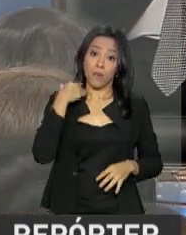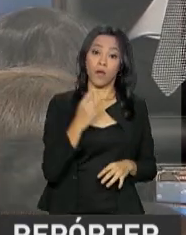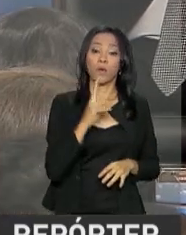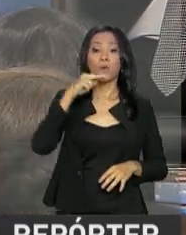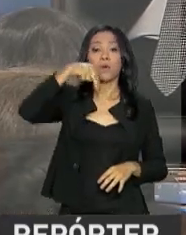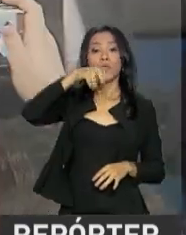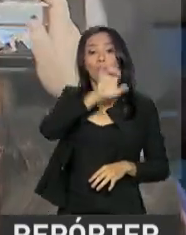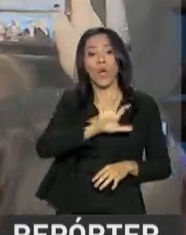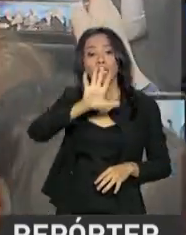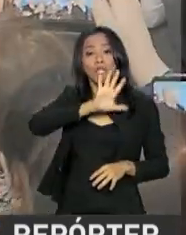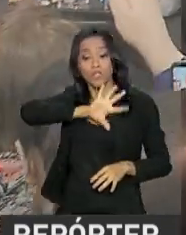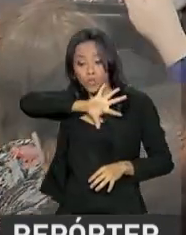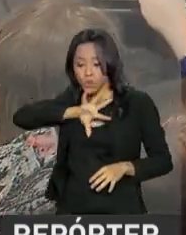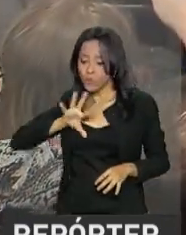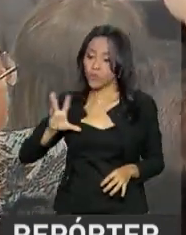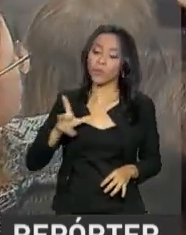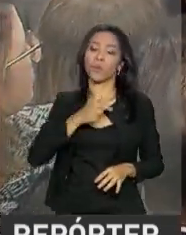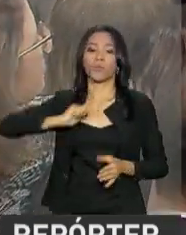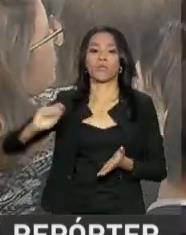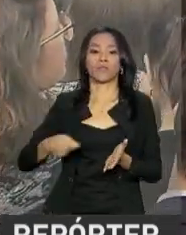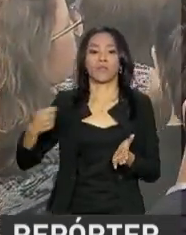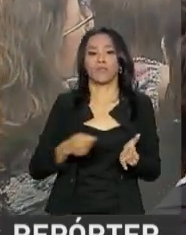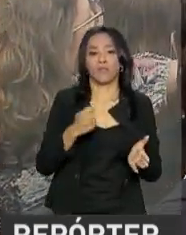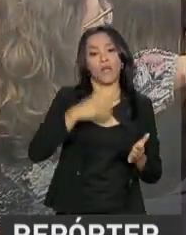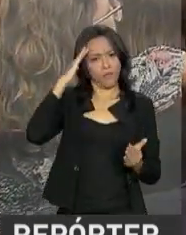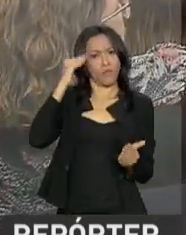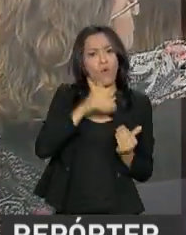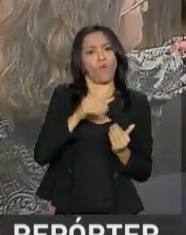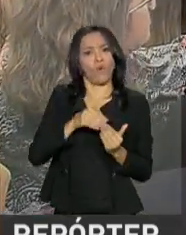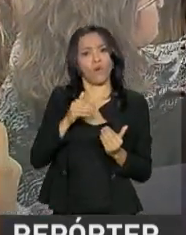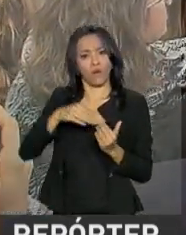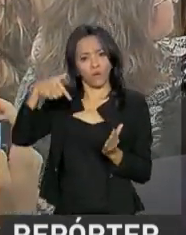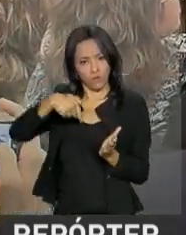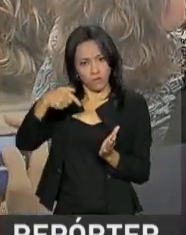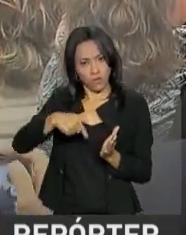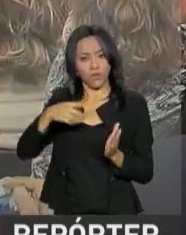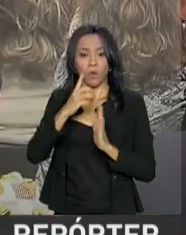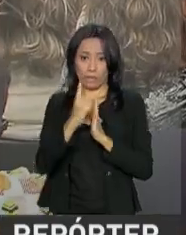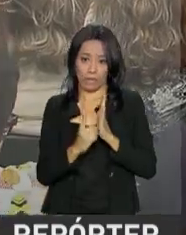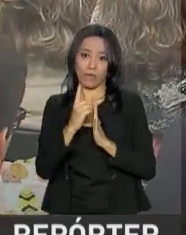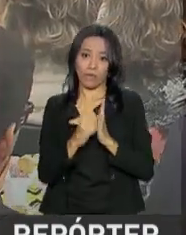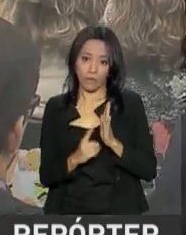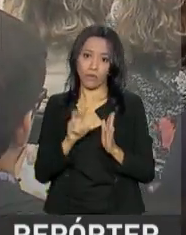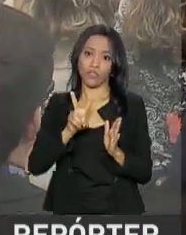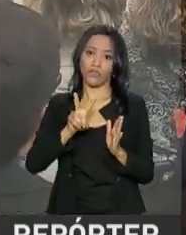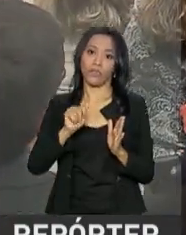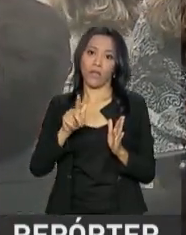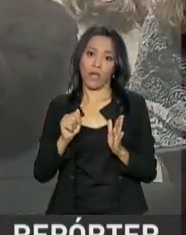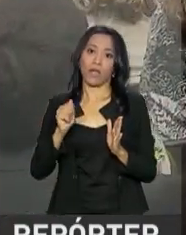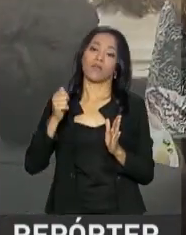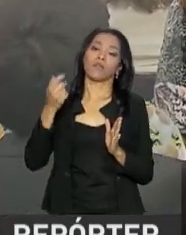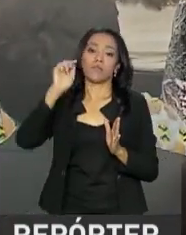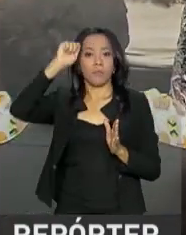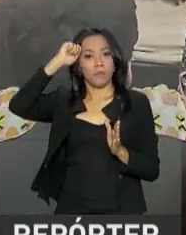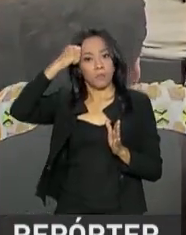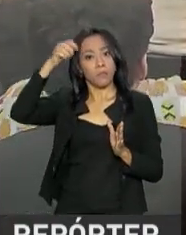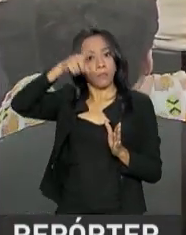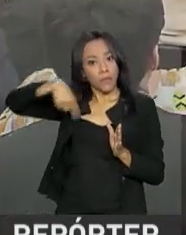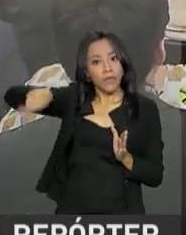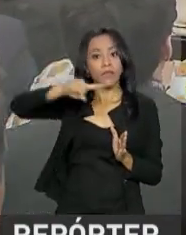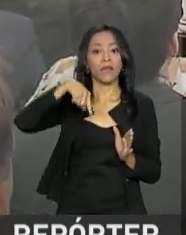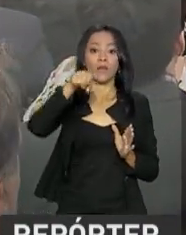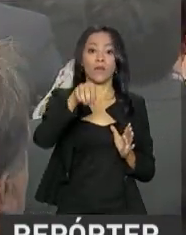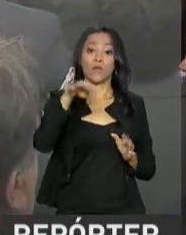um termo de compromisso aderindo à política de reserva de vagas para negros para o secretário nacional de políticas de promoção